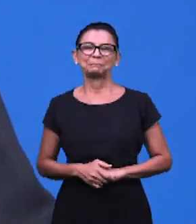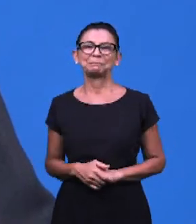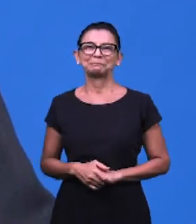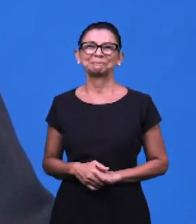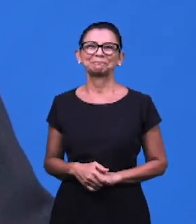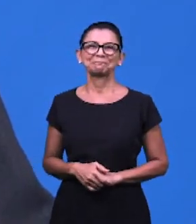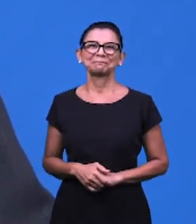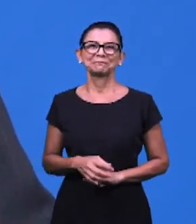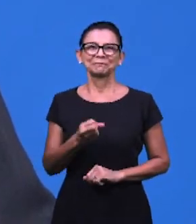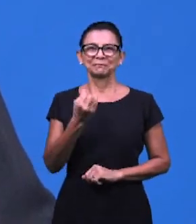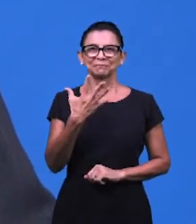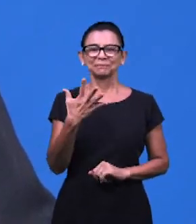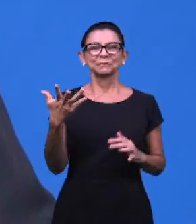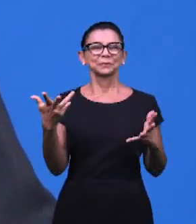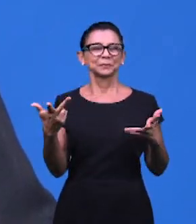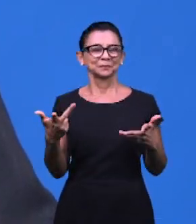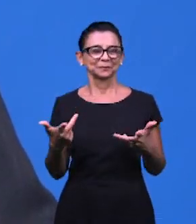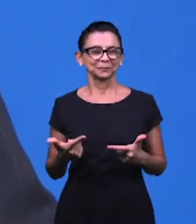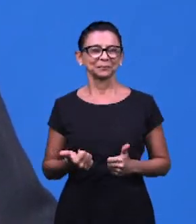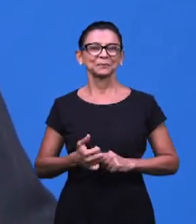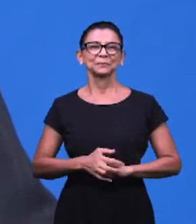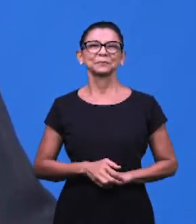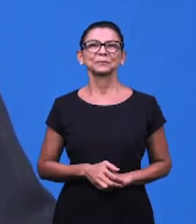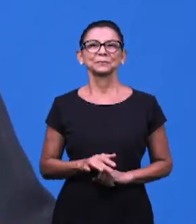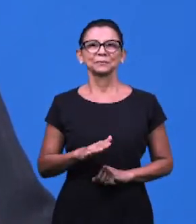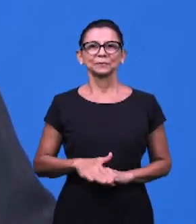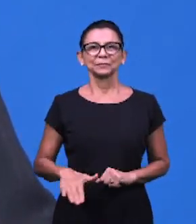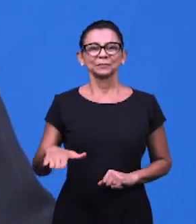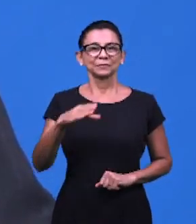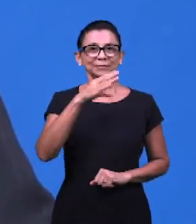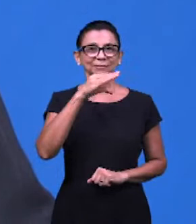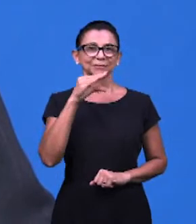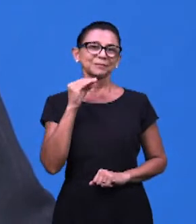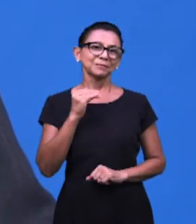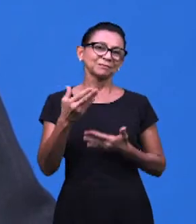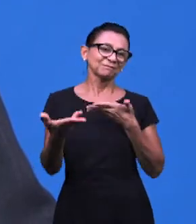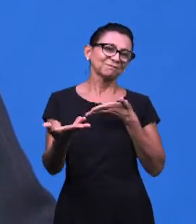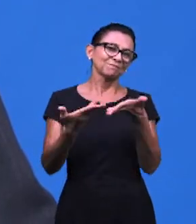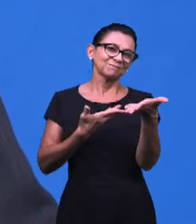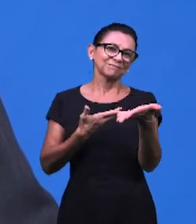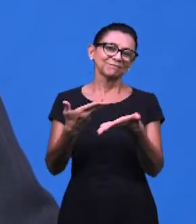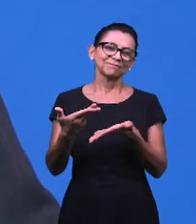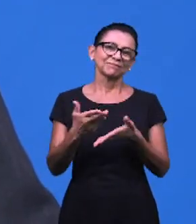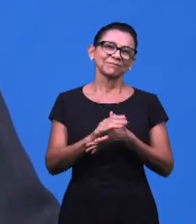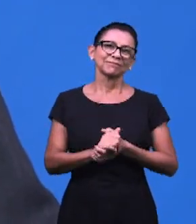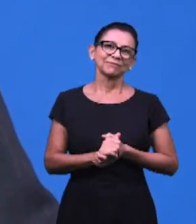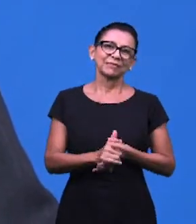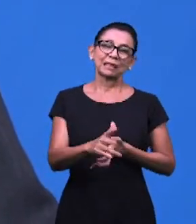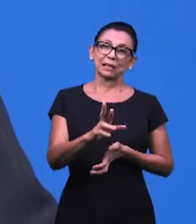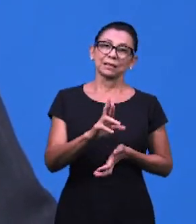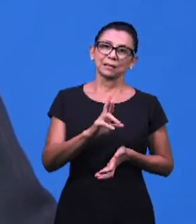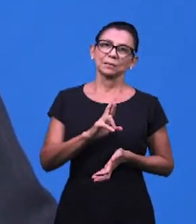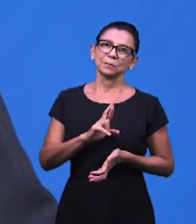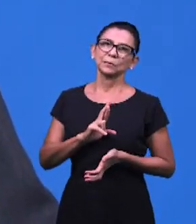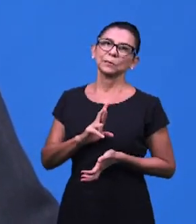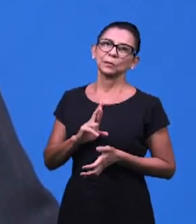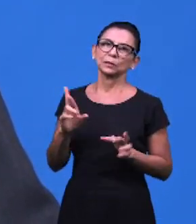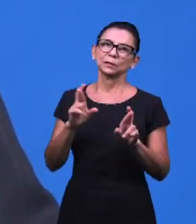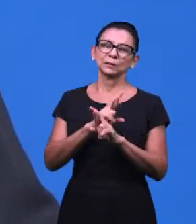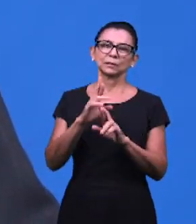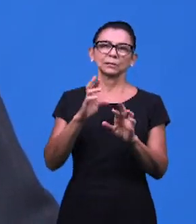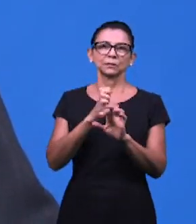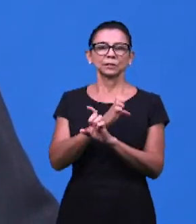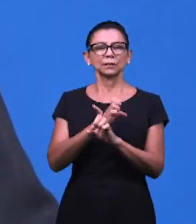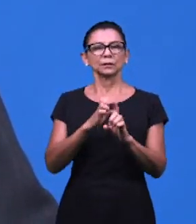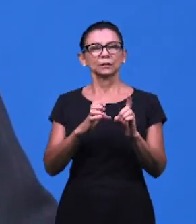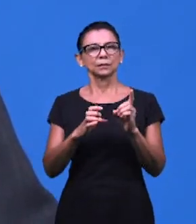falou. Muito bom, que maravilha a participação das nossas crianças, intermediários e adolescentes nas respostas às perguntas